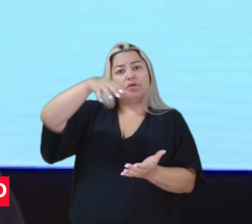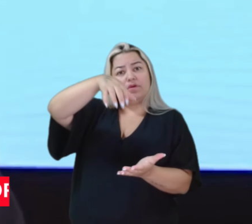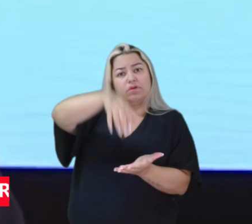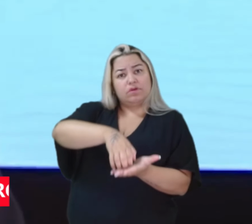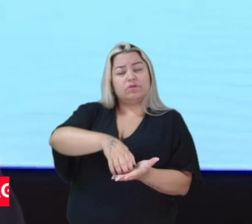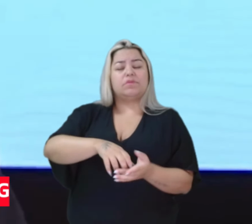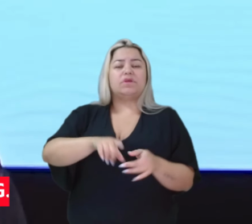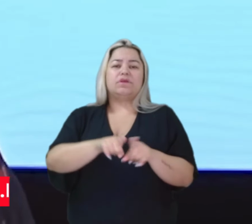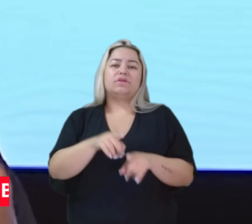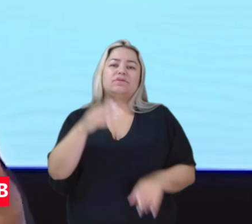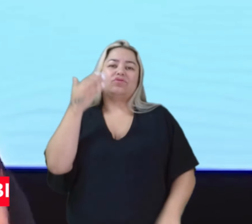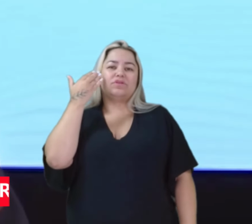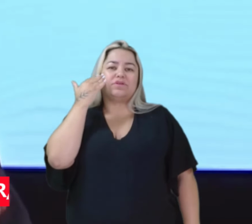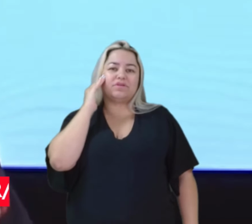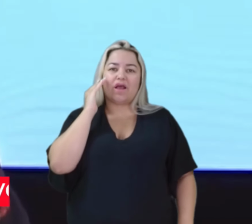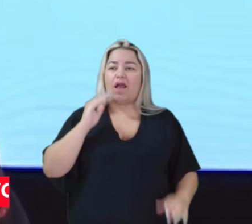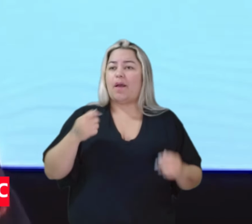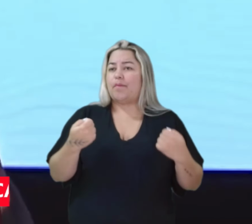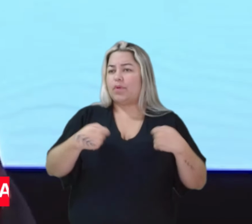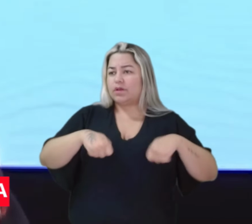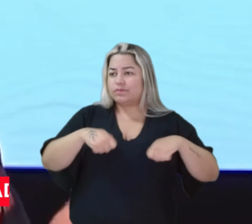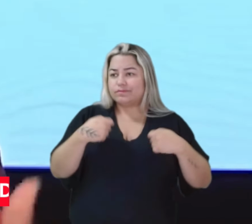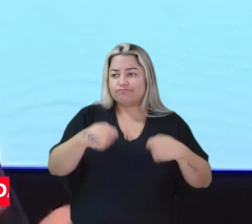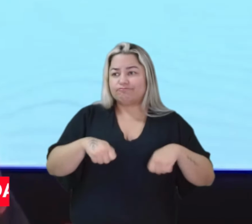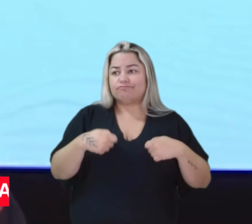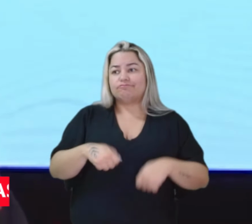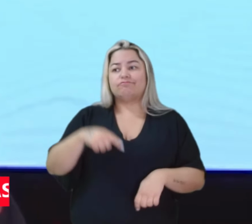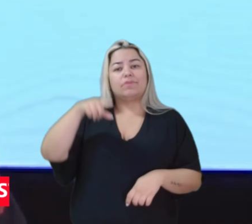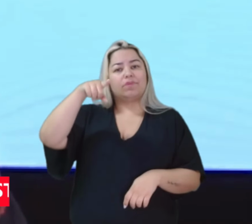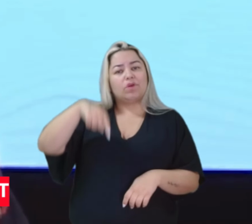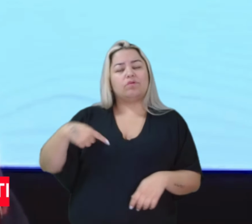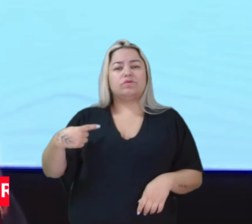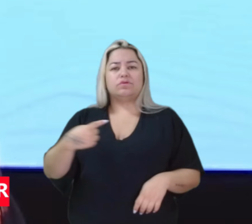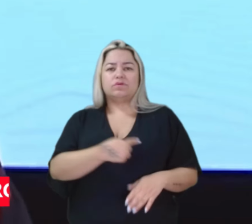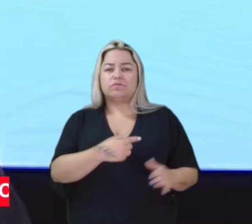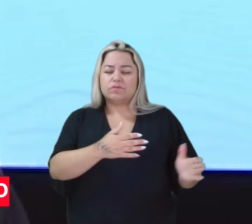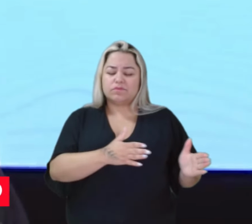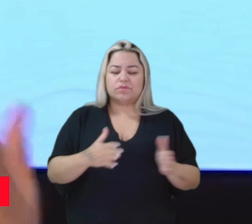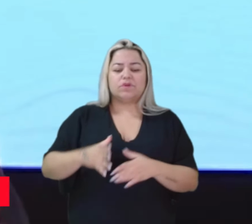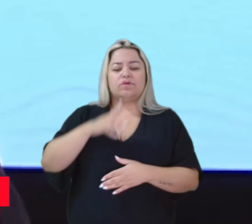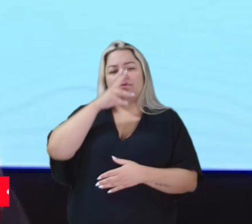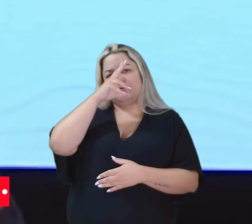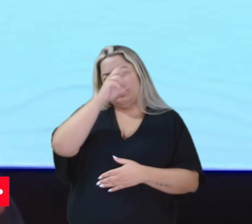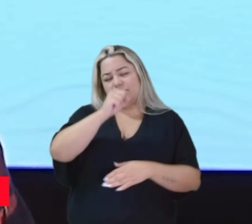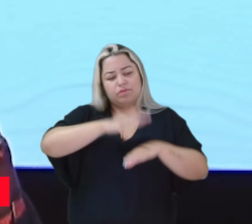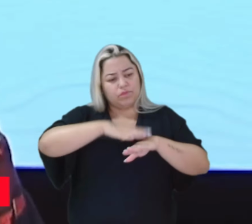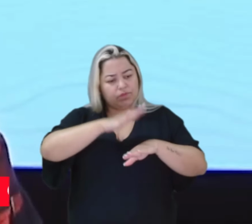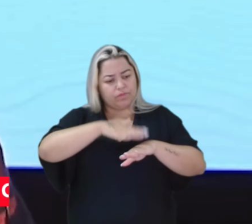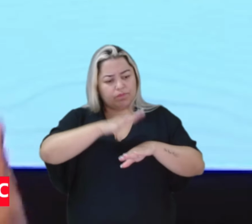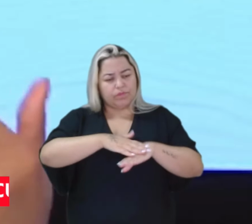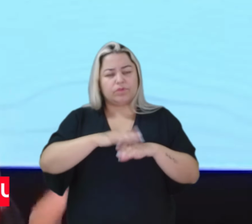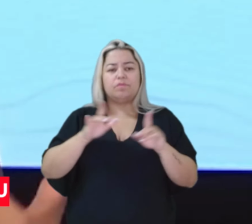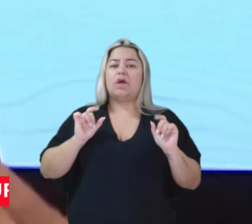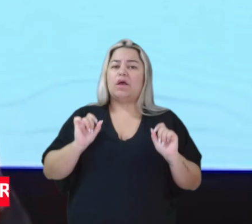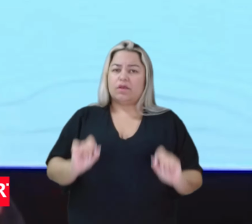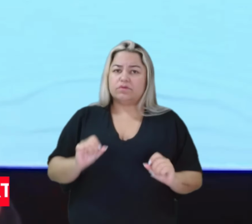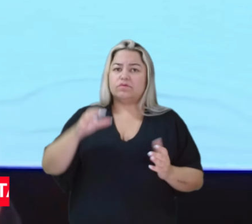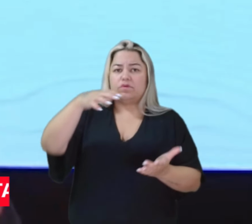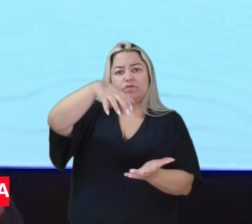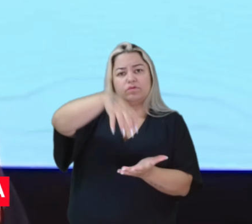tudo de entender as maiores necessidades. Esses são os nossos próximos passos, né, fortalecermos cada vez mais os